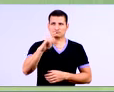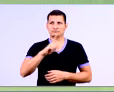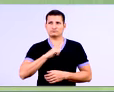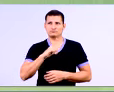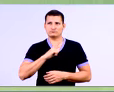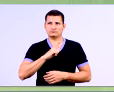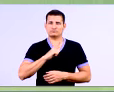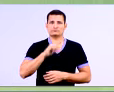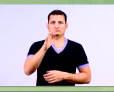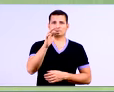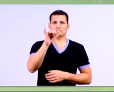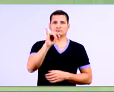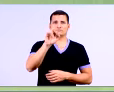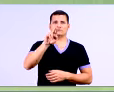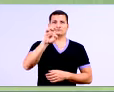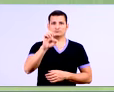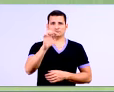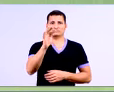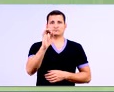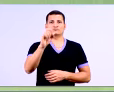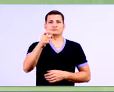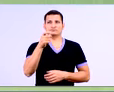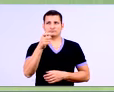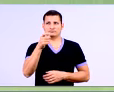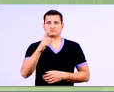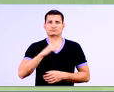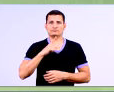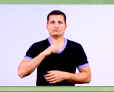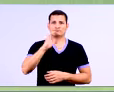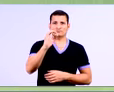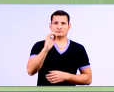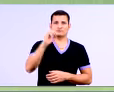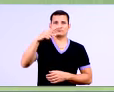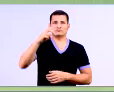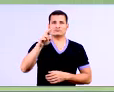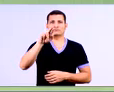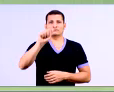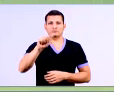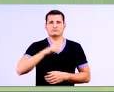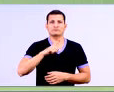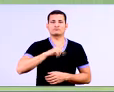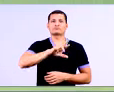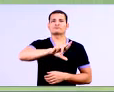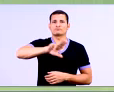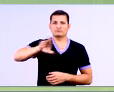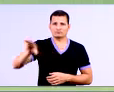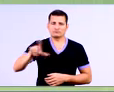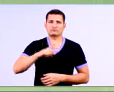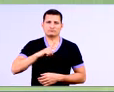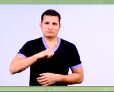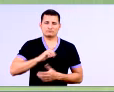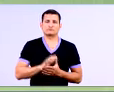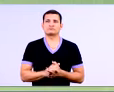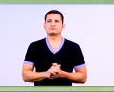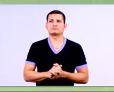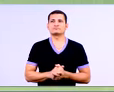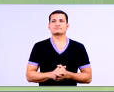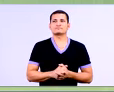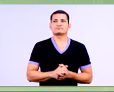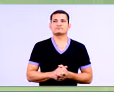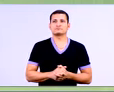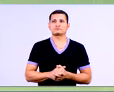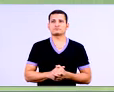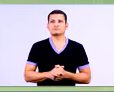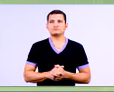o Mozilla, Firefox, o Opera e existem muitos outros. Nós também vimos que elas